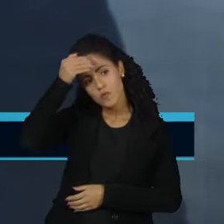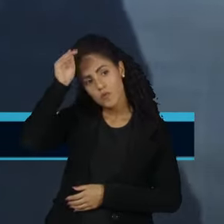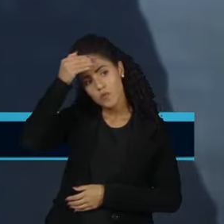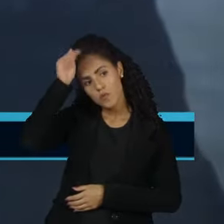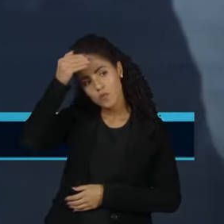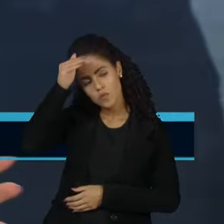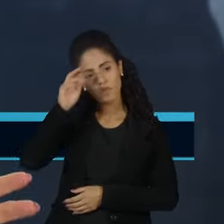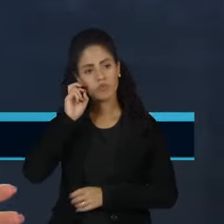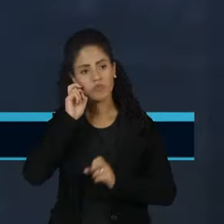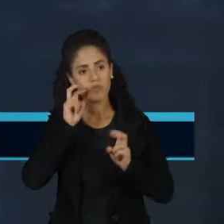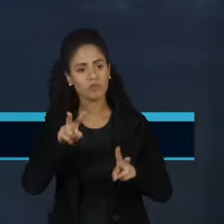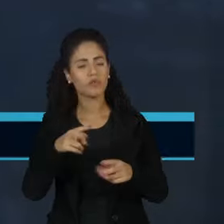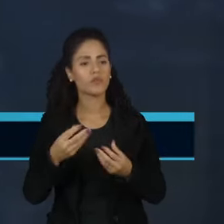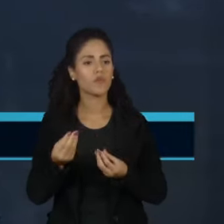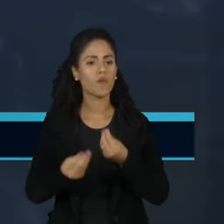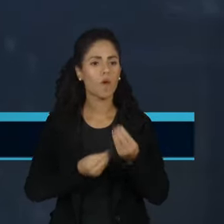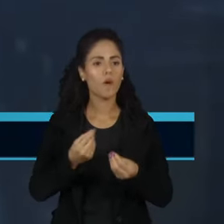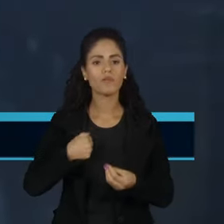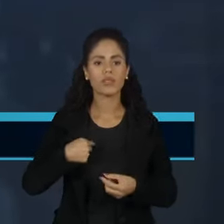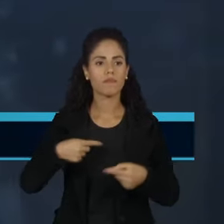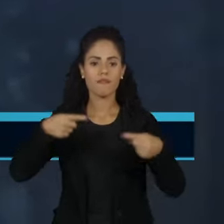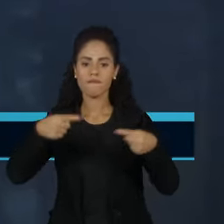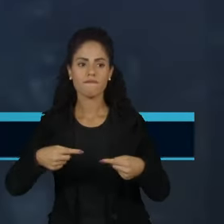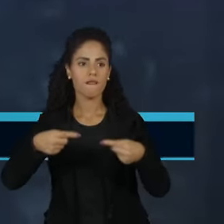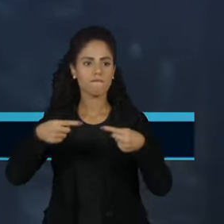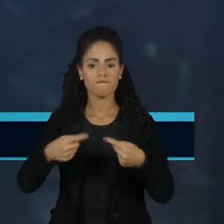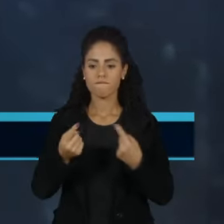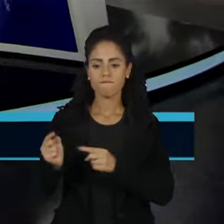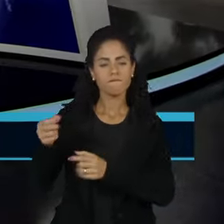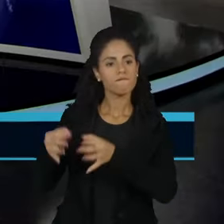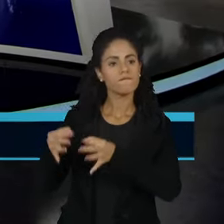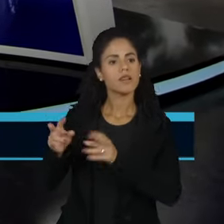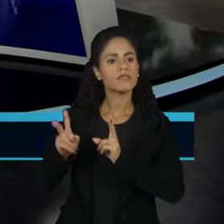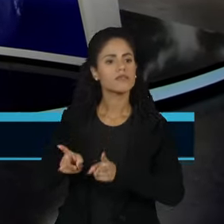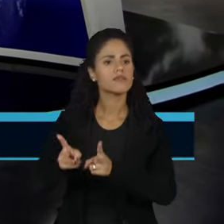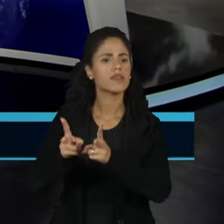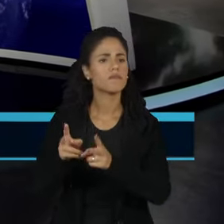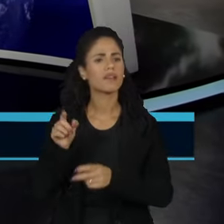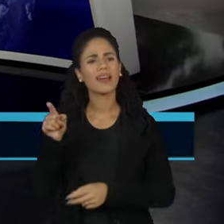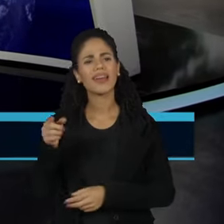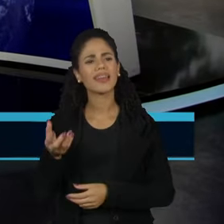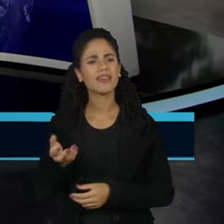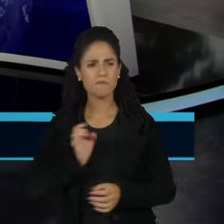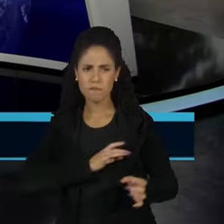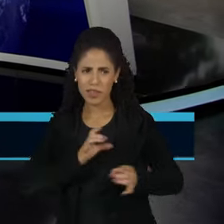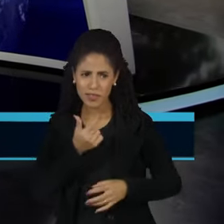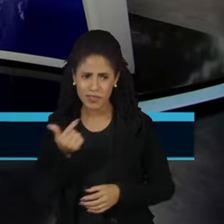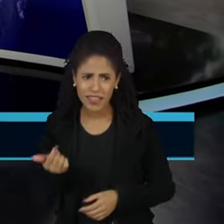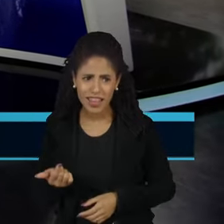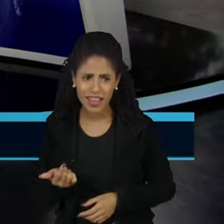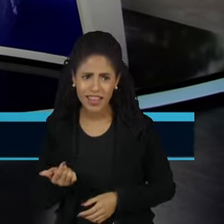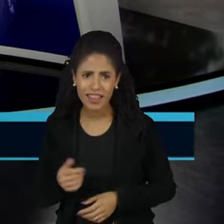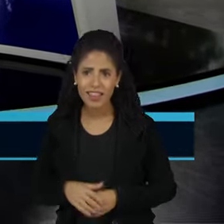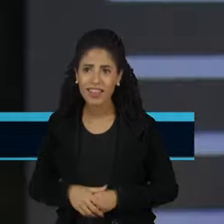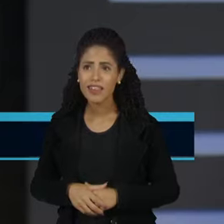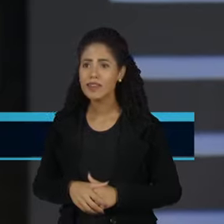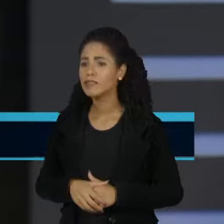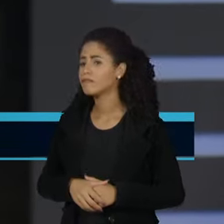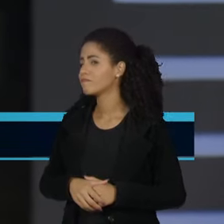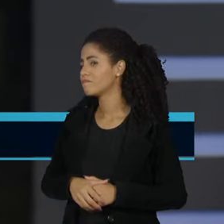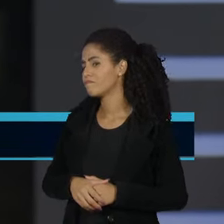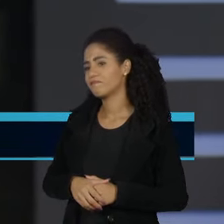acompanha, parece que não cansa de desafiar a justiça americana. Ele realmente não tem medo da justiça?